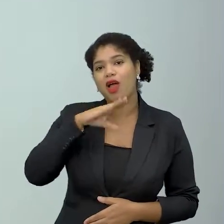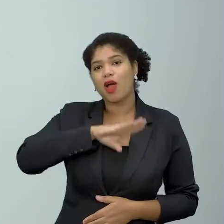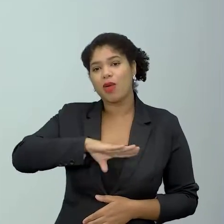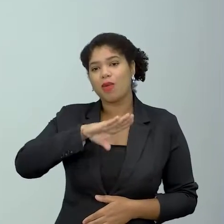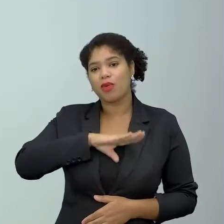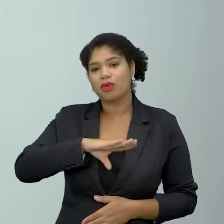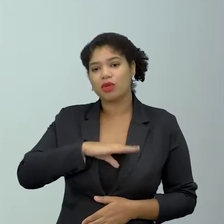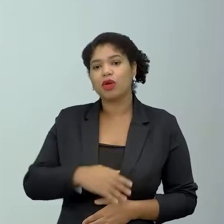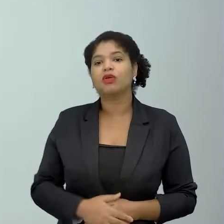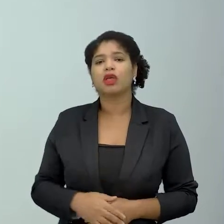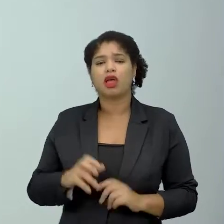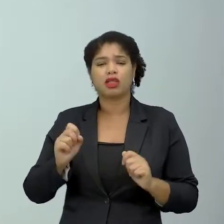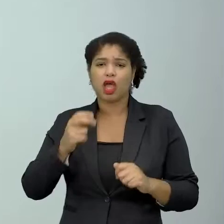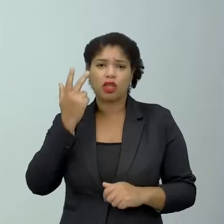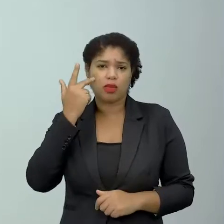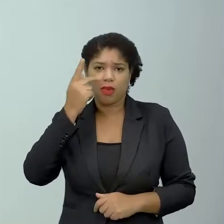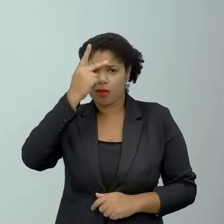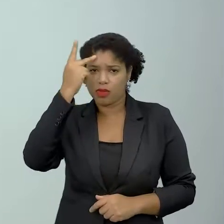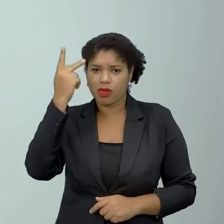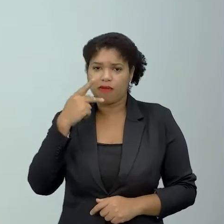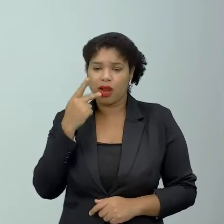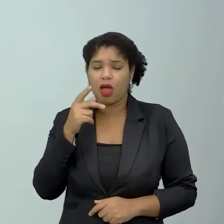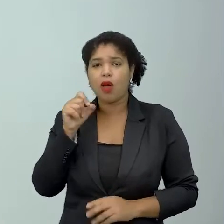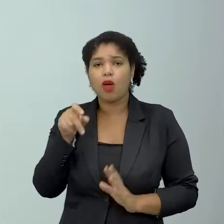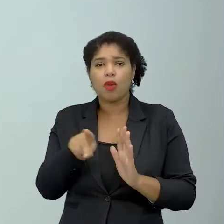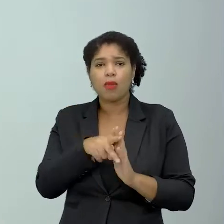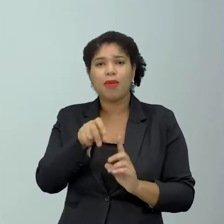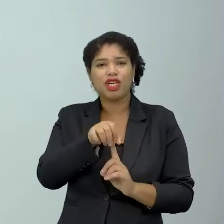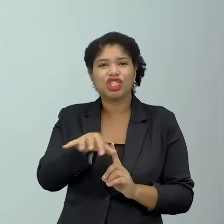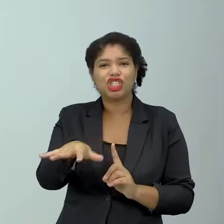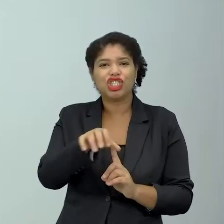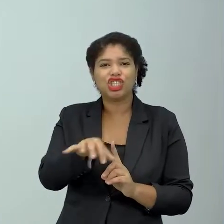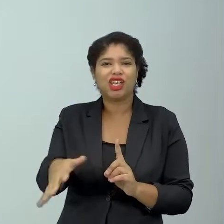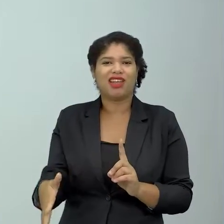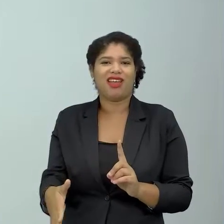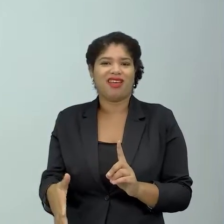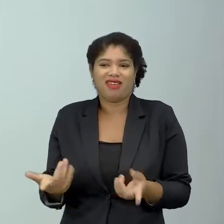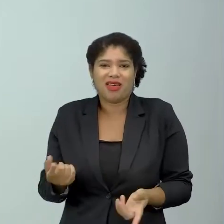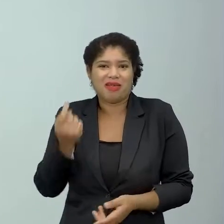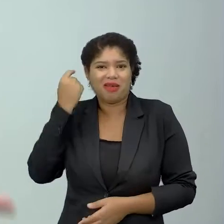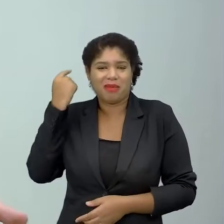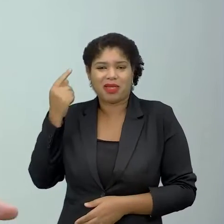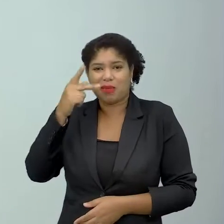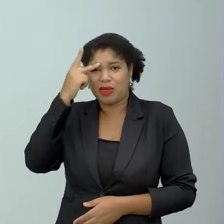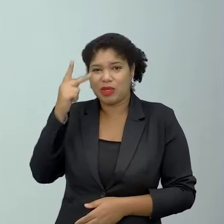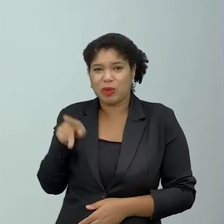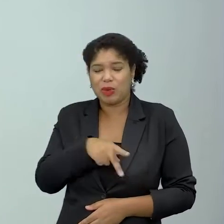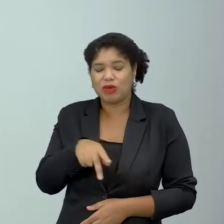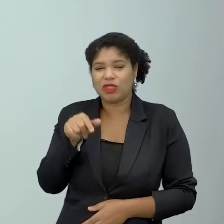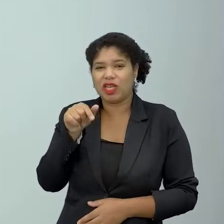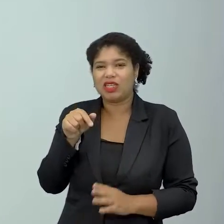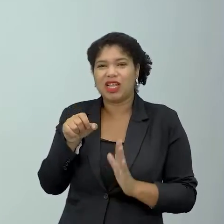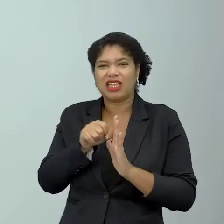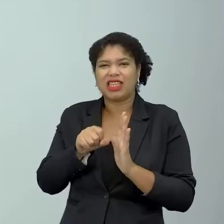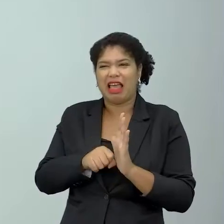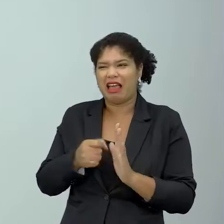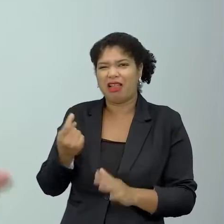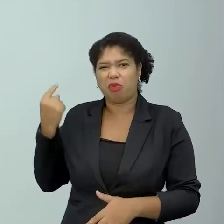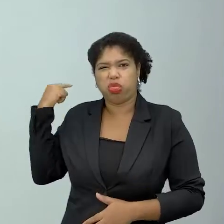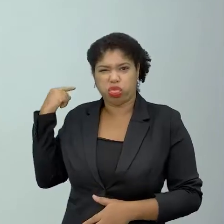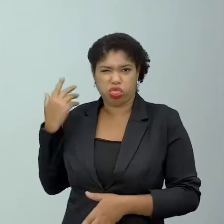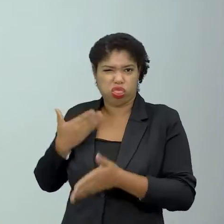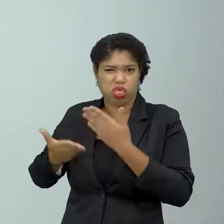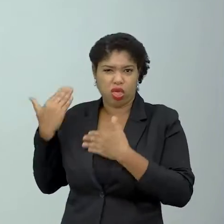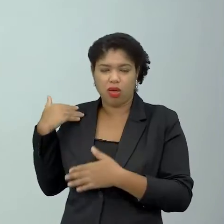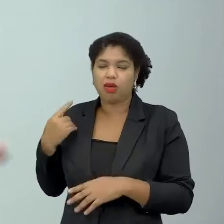ele aceita muito melhor alguém falando uma linguagem coloquial do que um professor dos anos 70, porque houve uma outra construção, houve uma outra colocação do